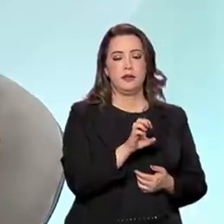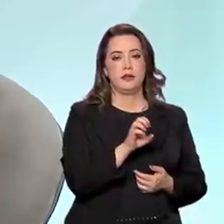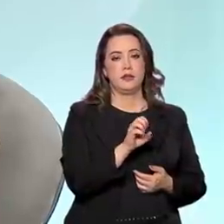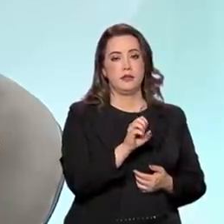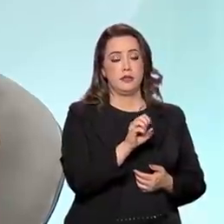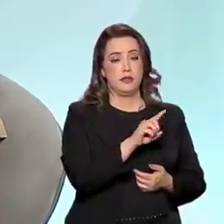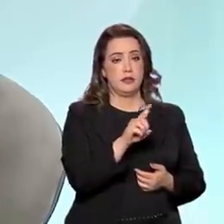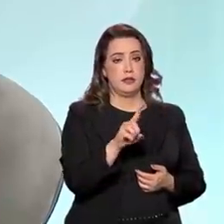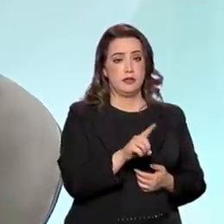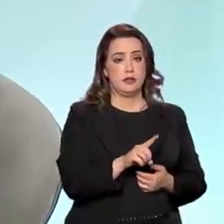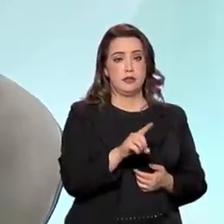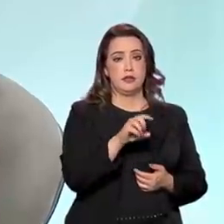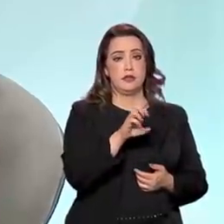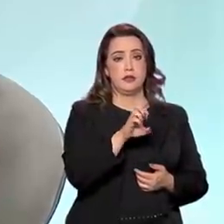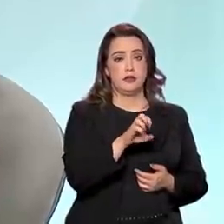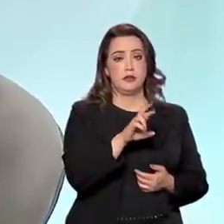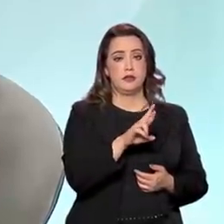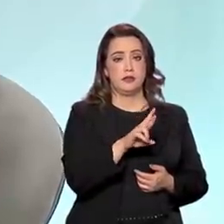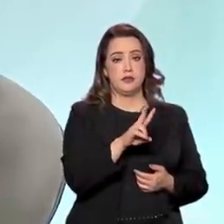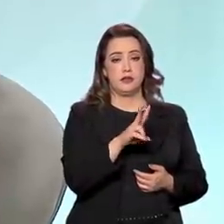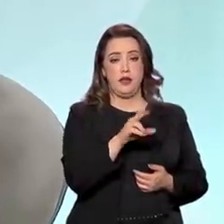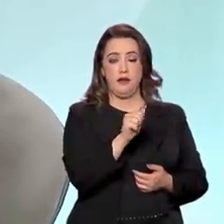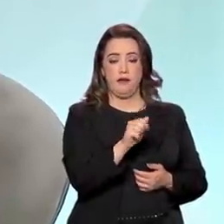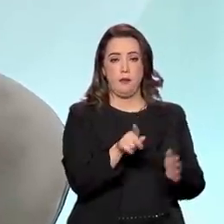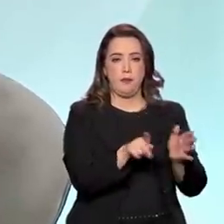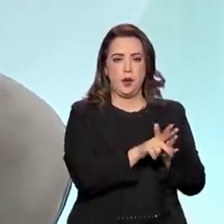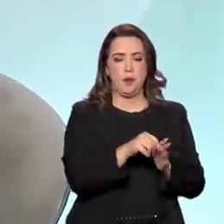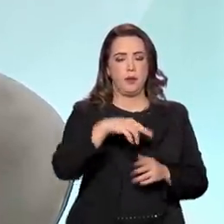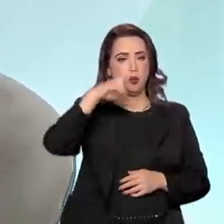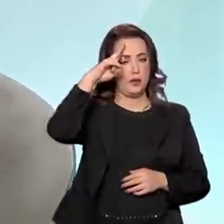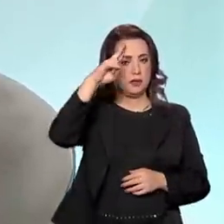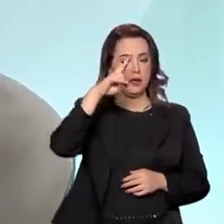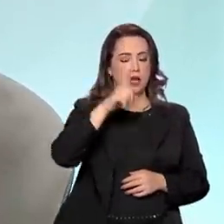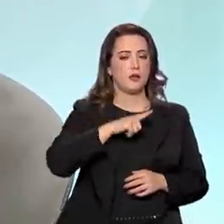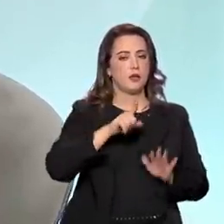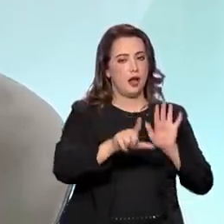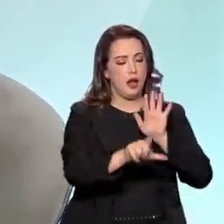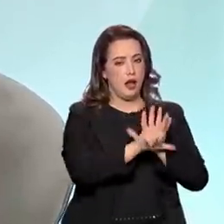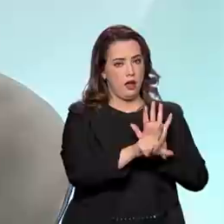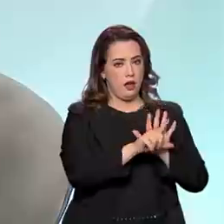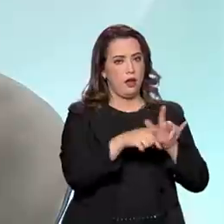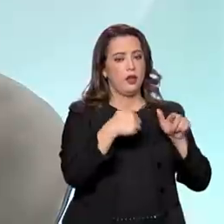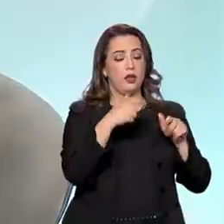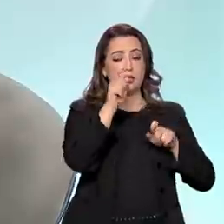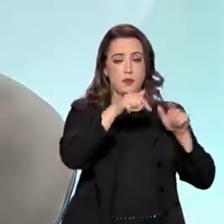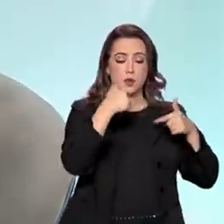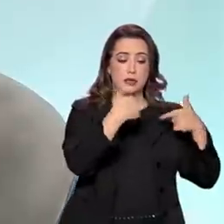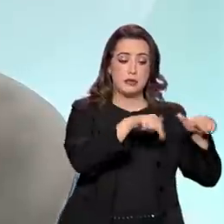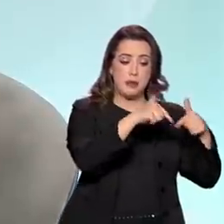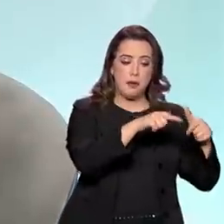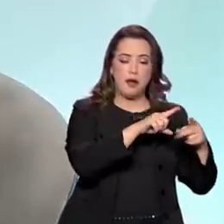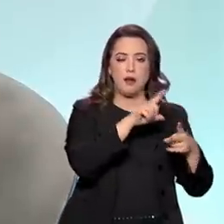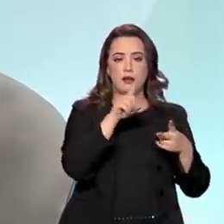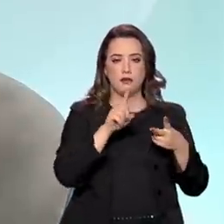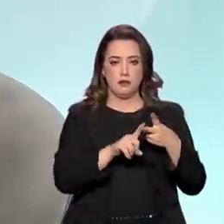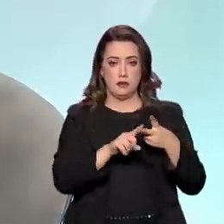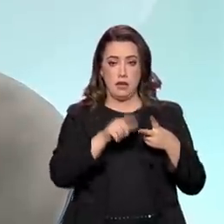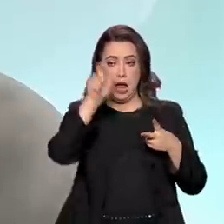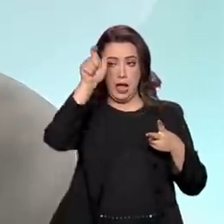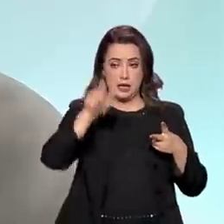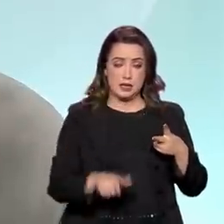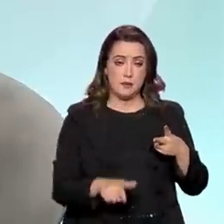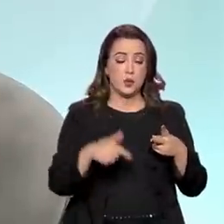e ela é prevista em lei isso né o pessoal da ativo né o pessoal que serviu